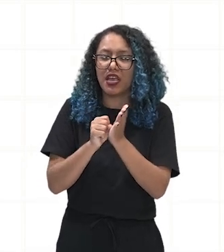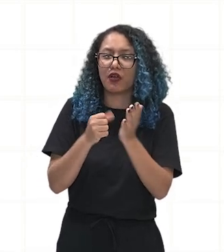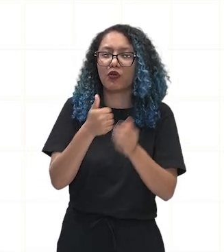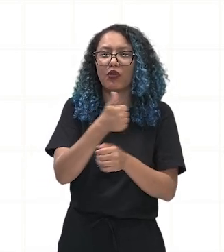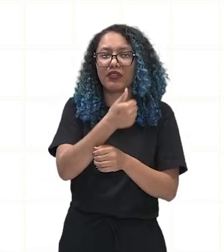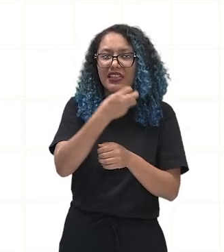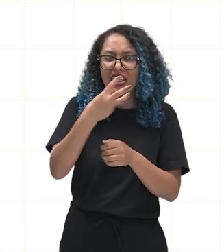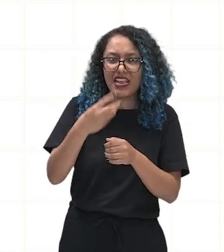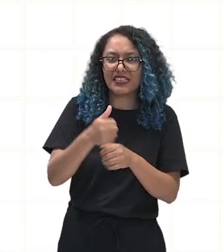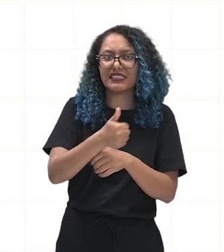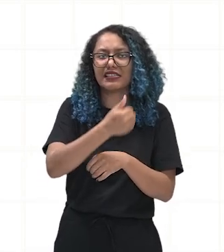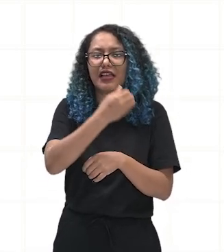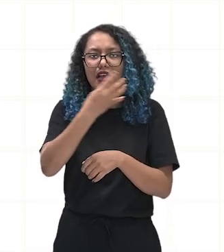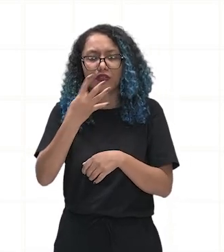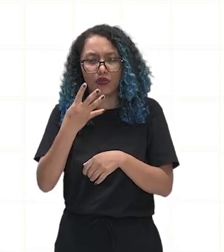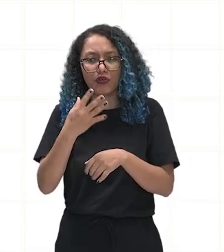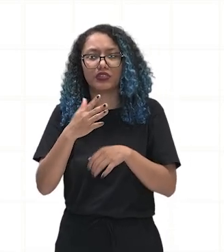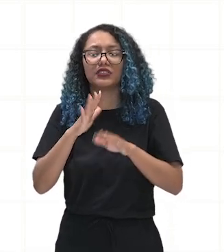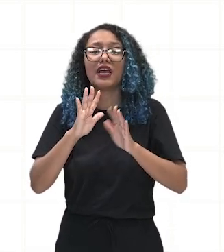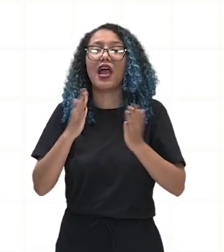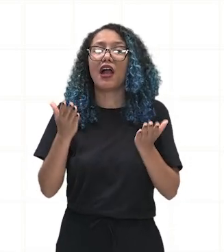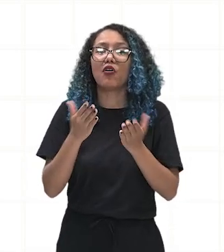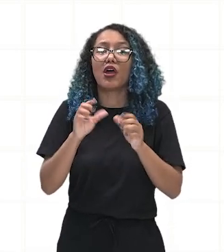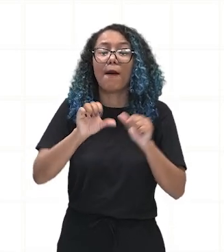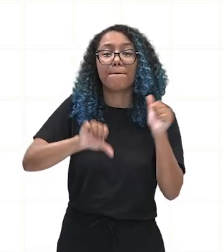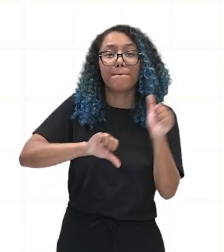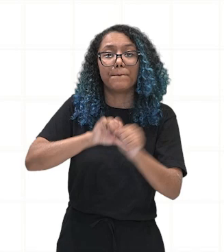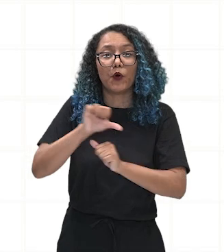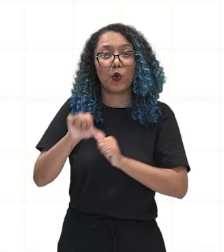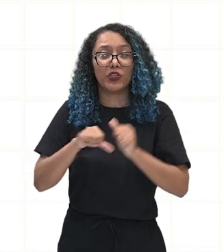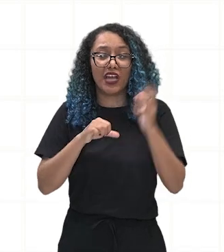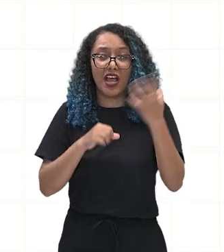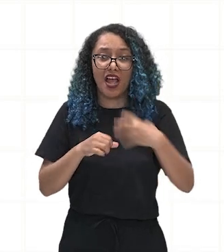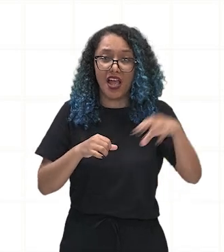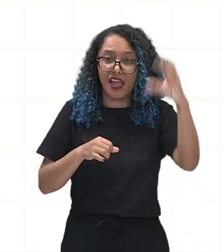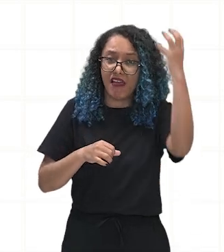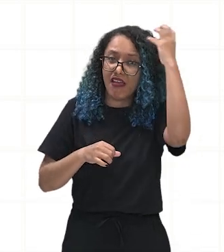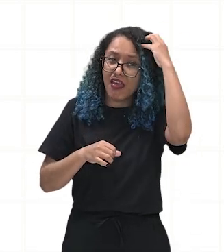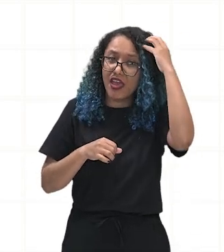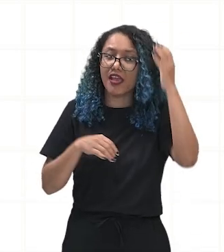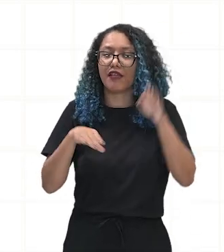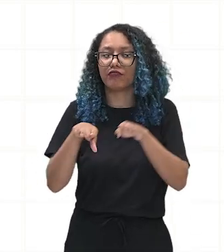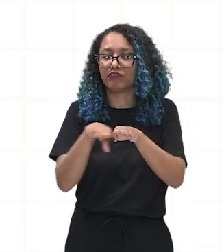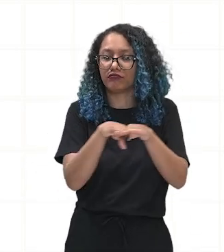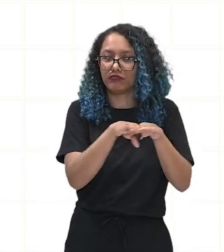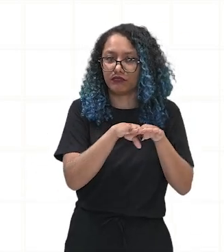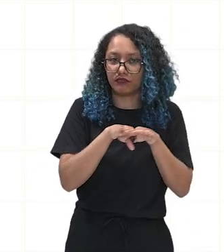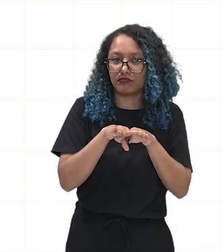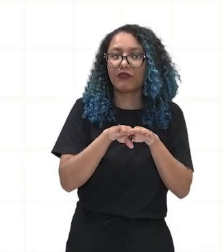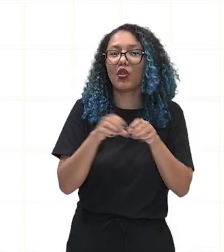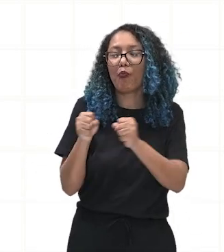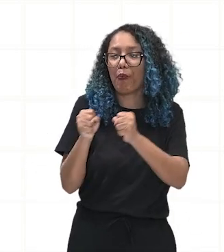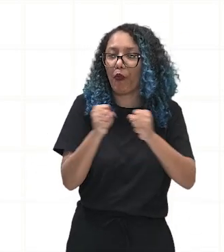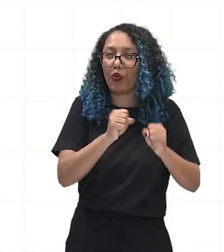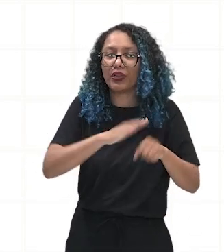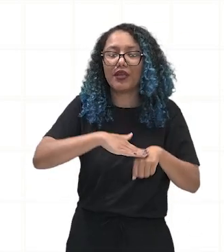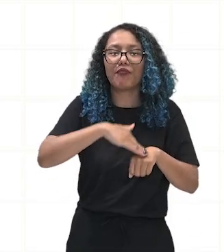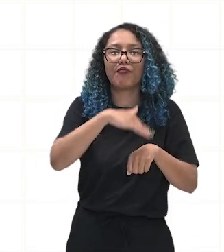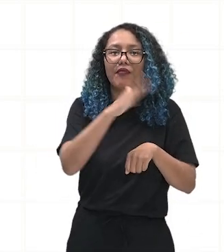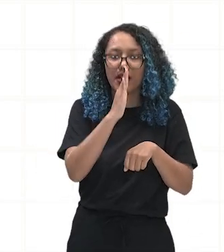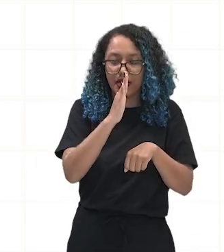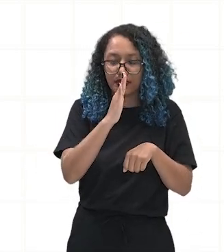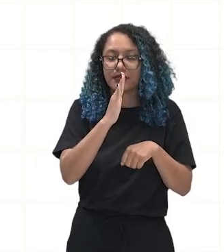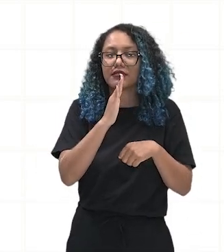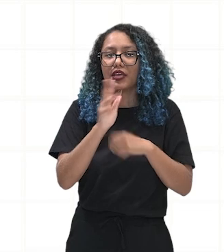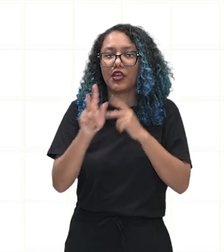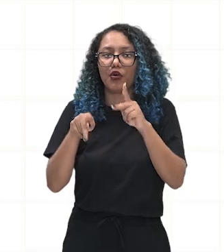14 e 15, os reis começam a concentrar cada vez mais o poder nas suas mãos, e a população passa então